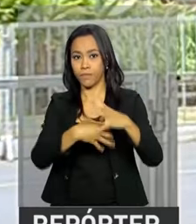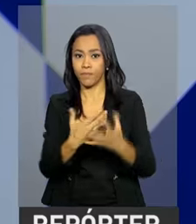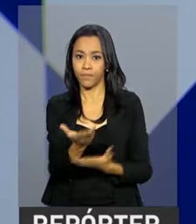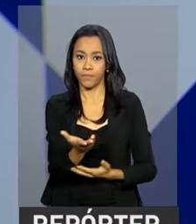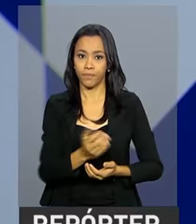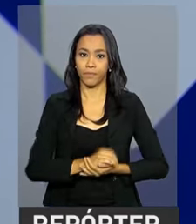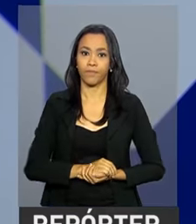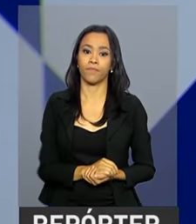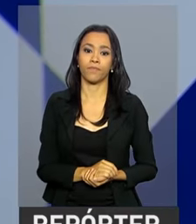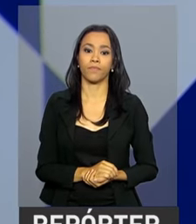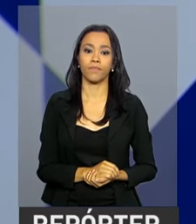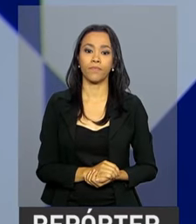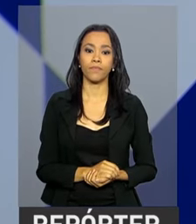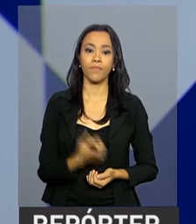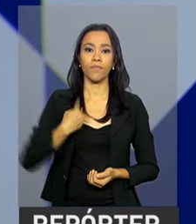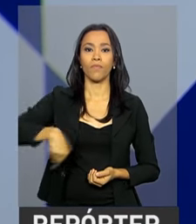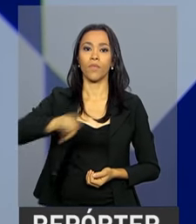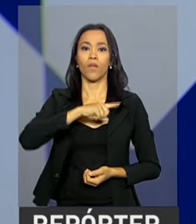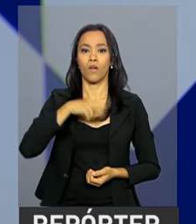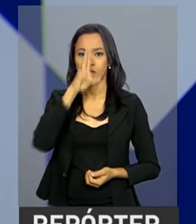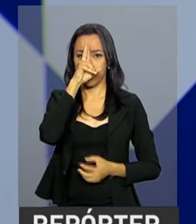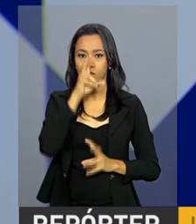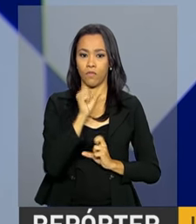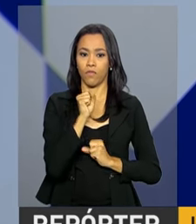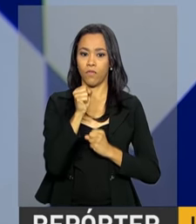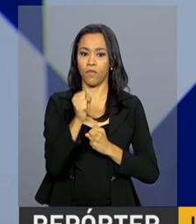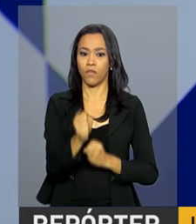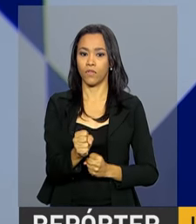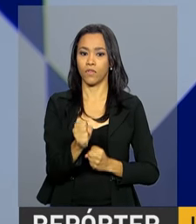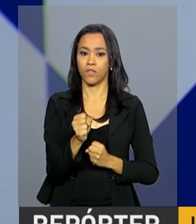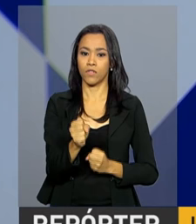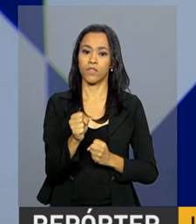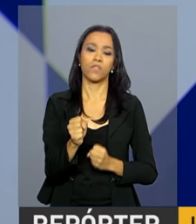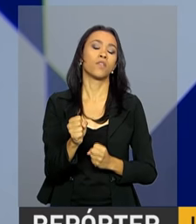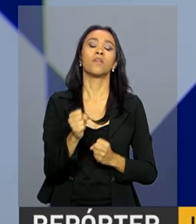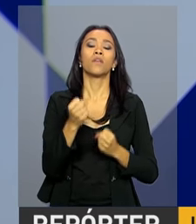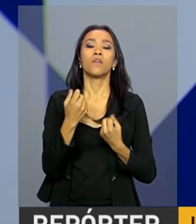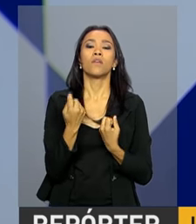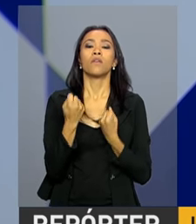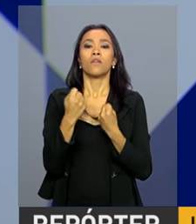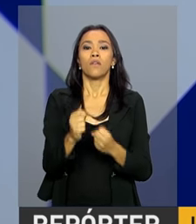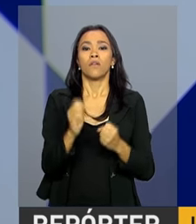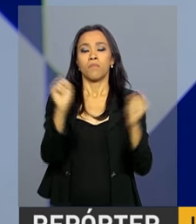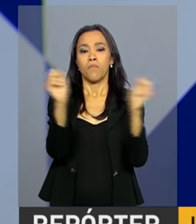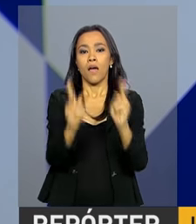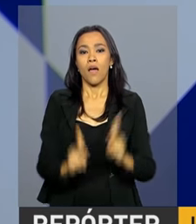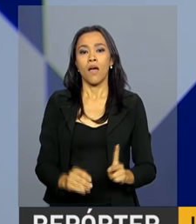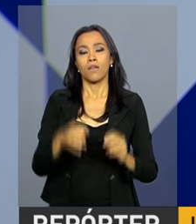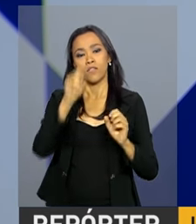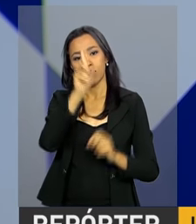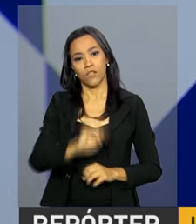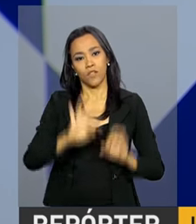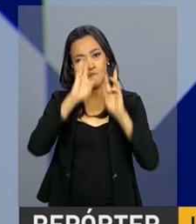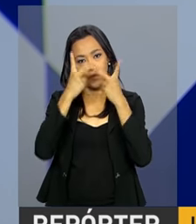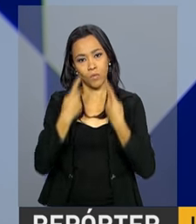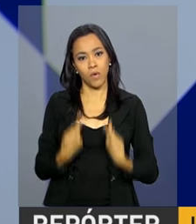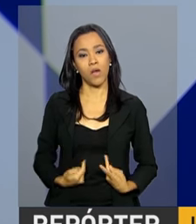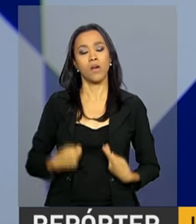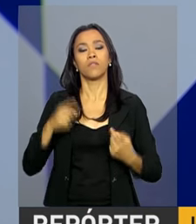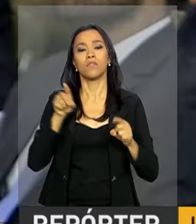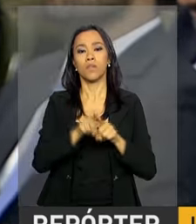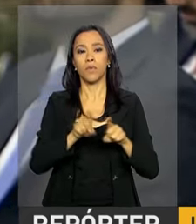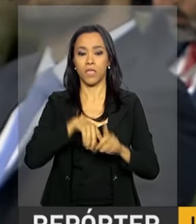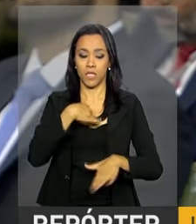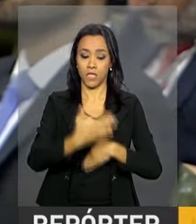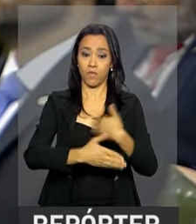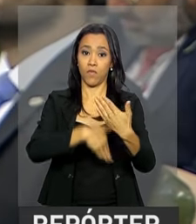sustentável Somos Fortes Defensores da Paz do estado de direito dos direitos humanos e do desenvolvimento